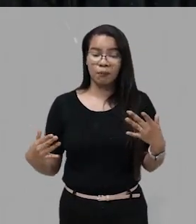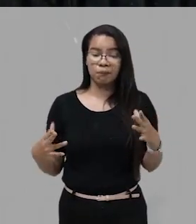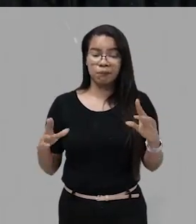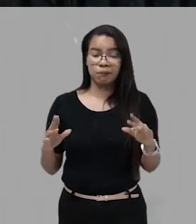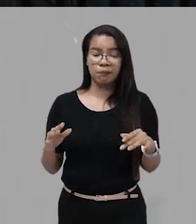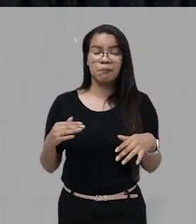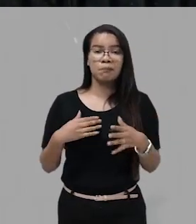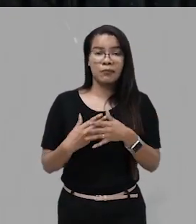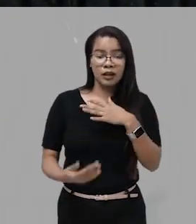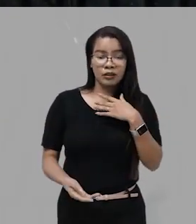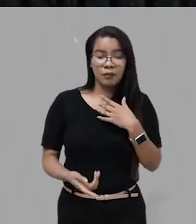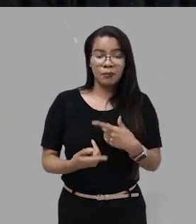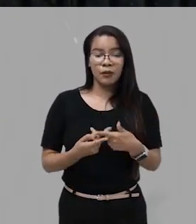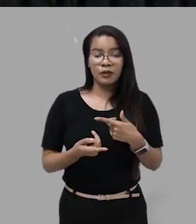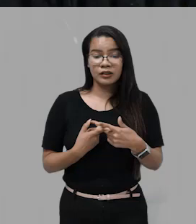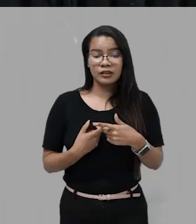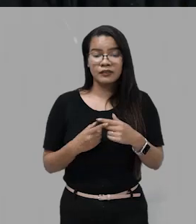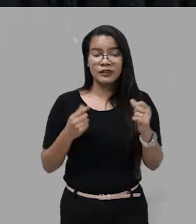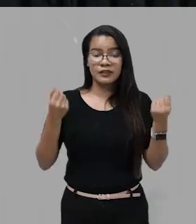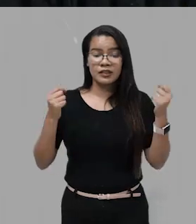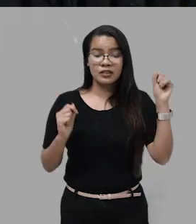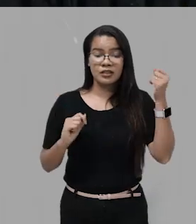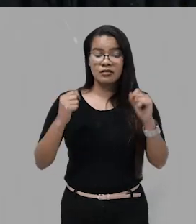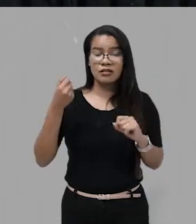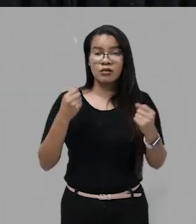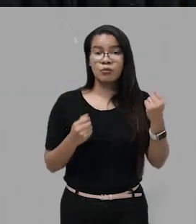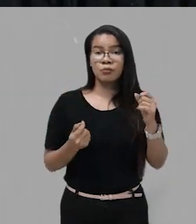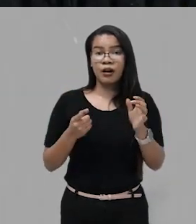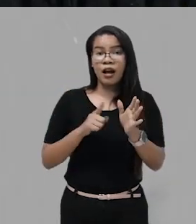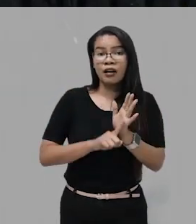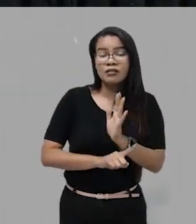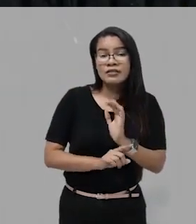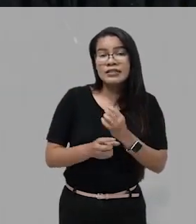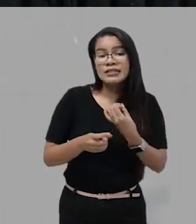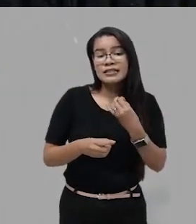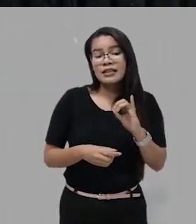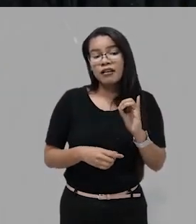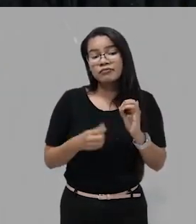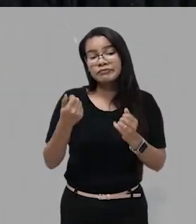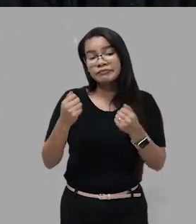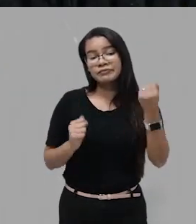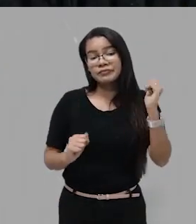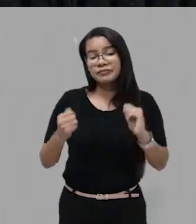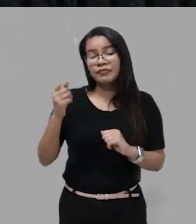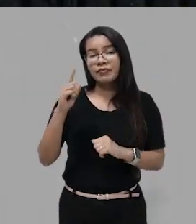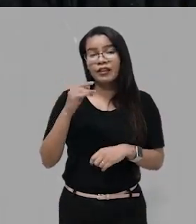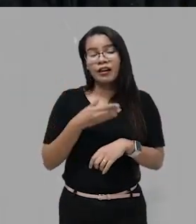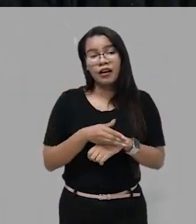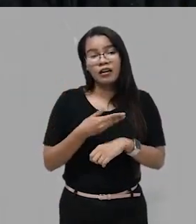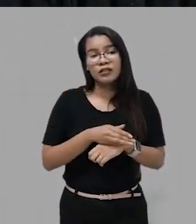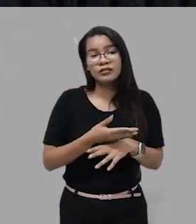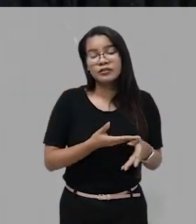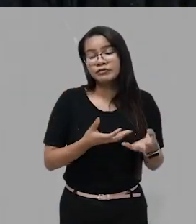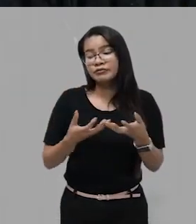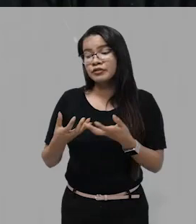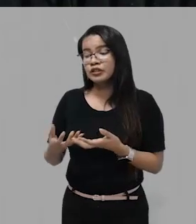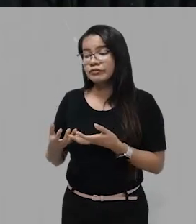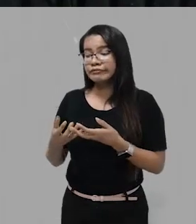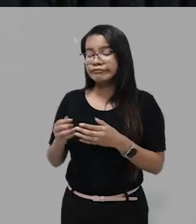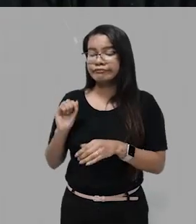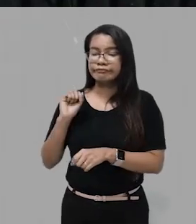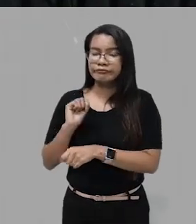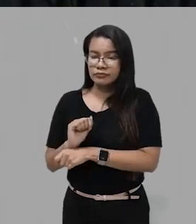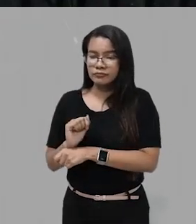porque, de alguma forma, eles vêm se exercitando menos. Se a coordenação motora é algo treinável, eu estou no estado de sedentarismo o tempo todinho, eu